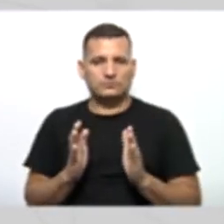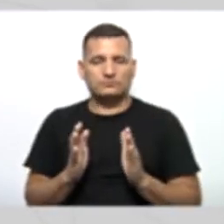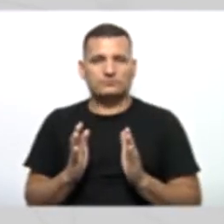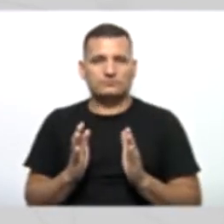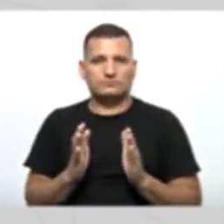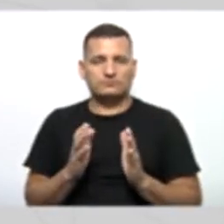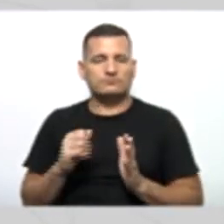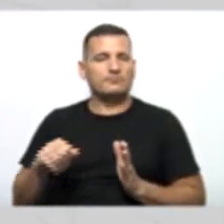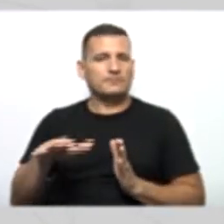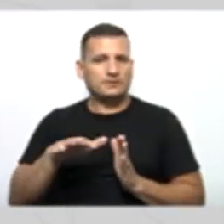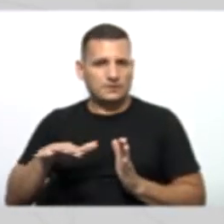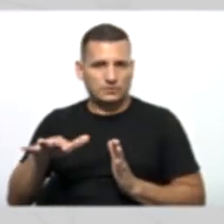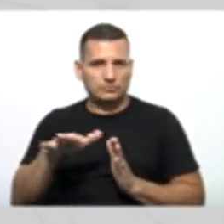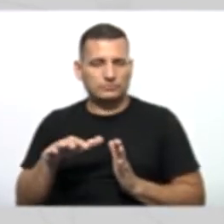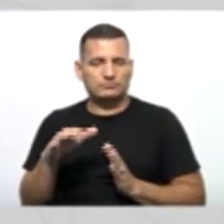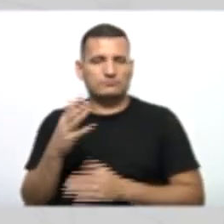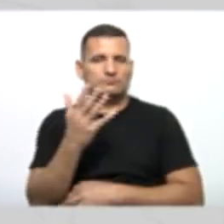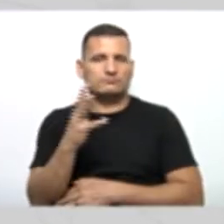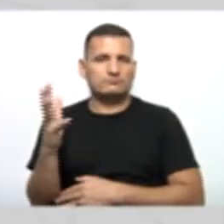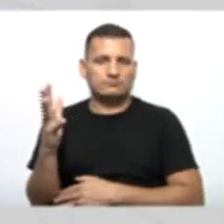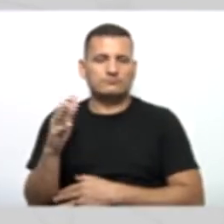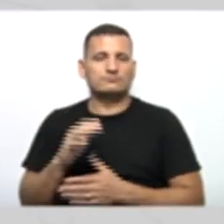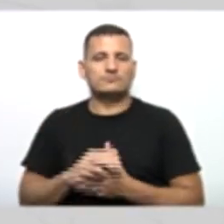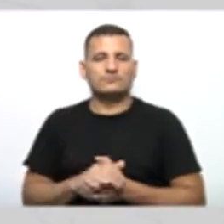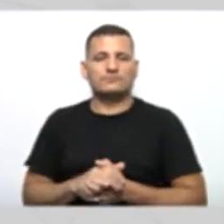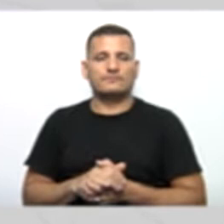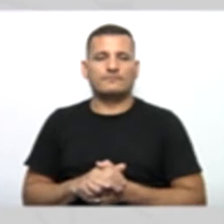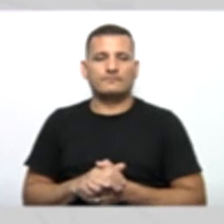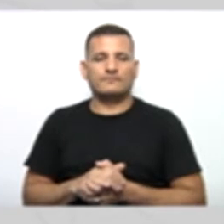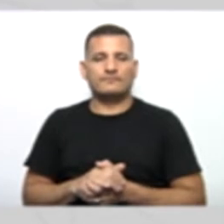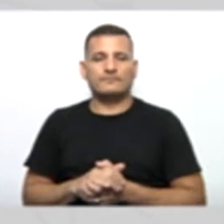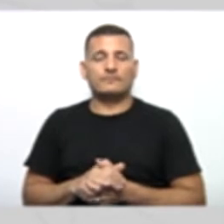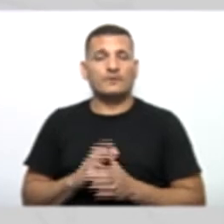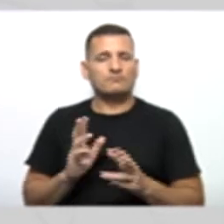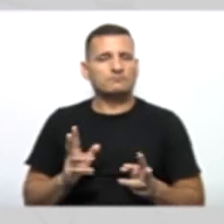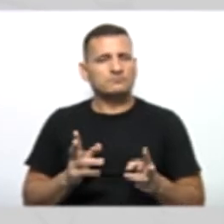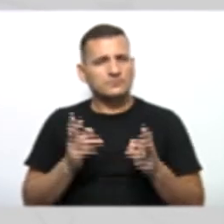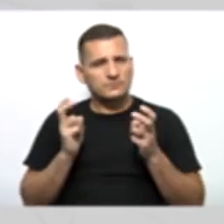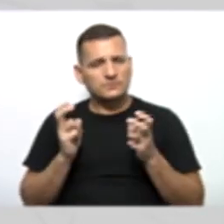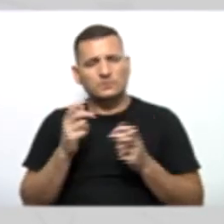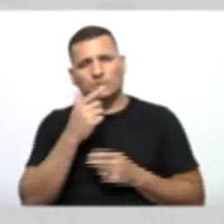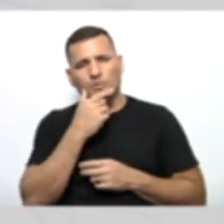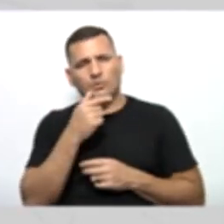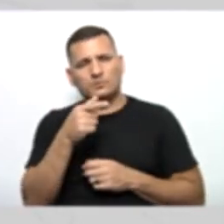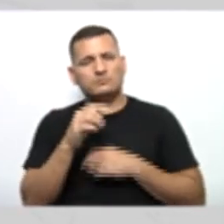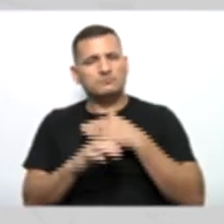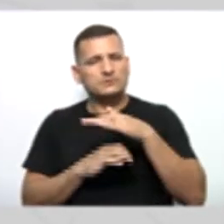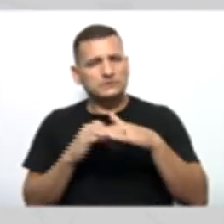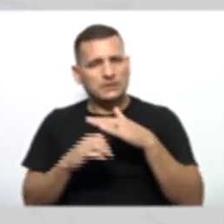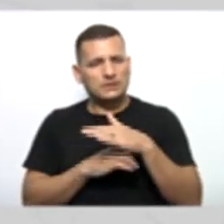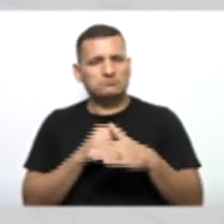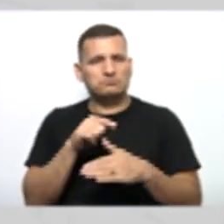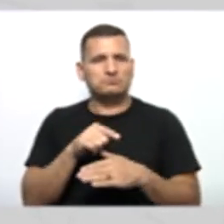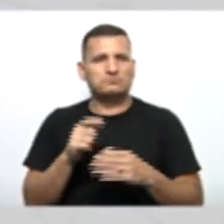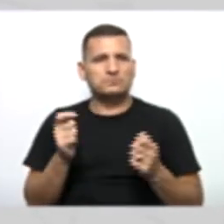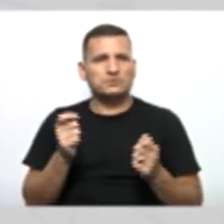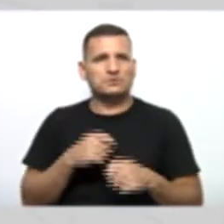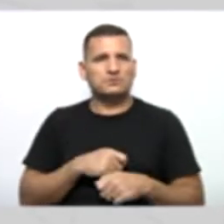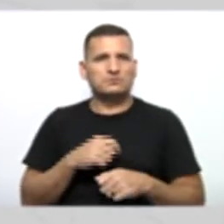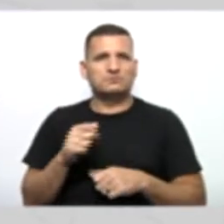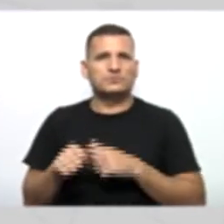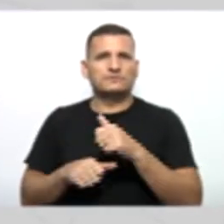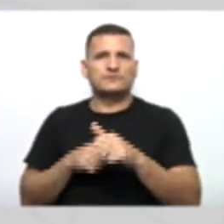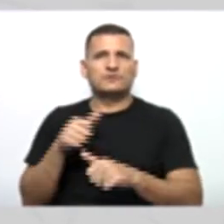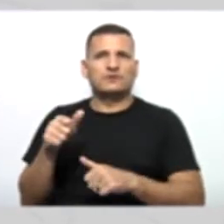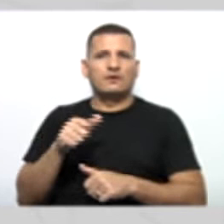o meio ambiente essa empresa se encontra? Bom, nós podemos perceber que o empresário ele já tem uma capacidade de modificar o meio ambiente.